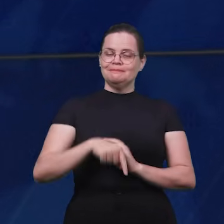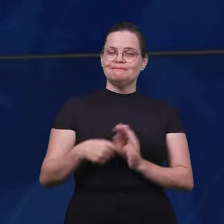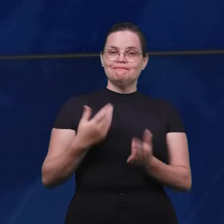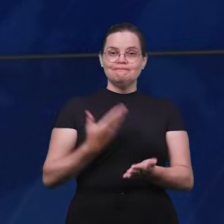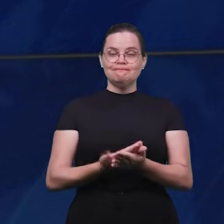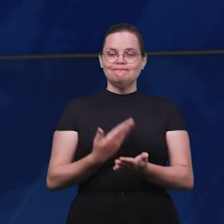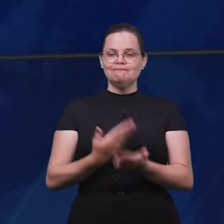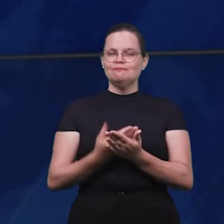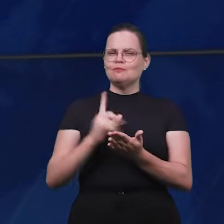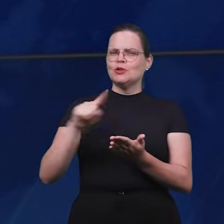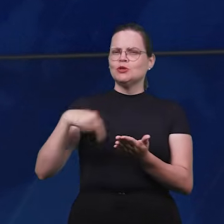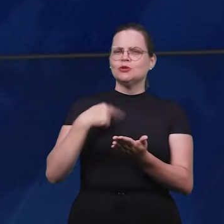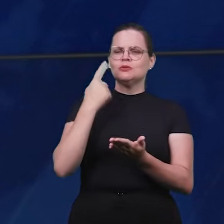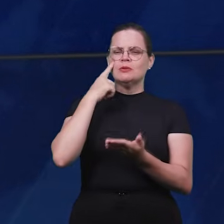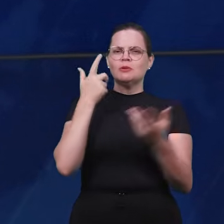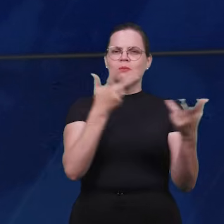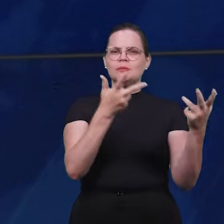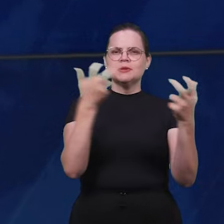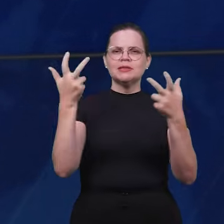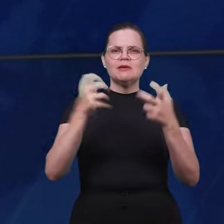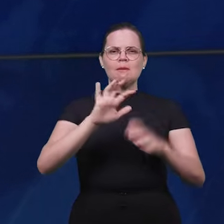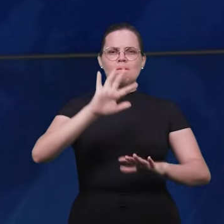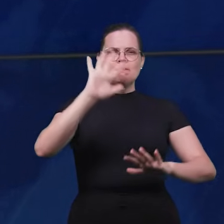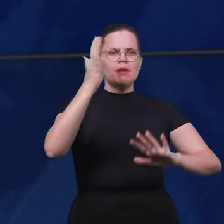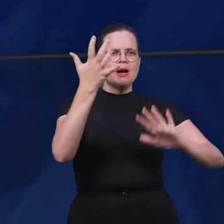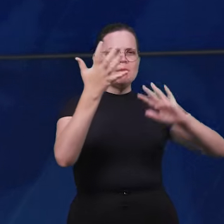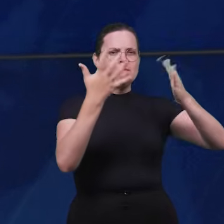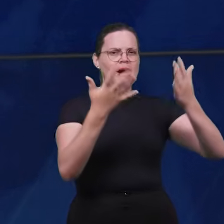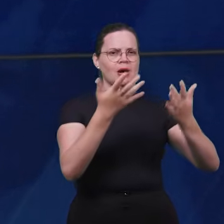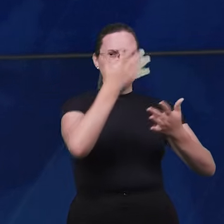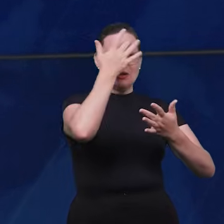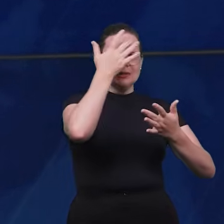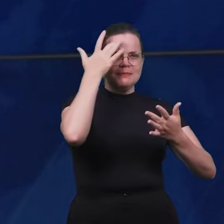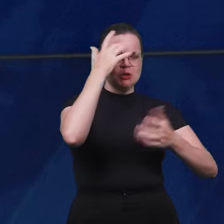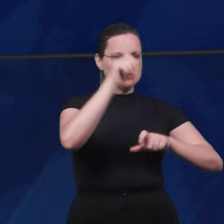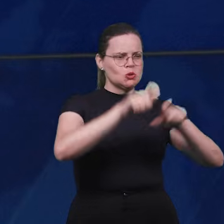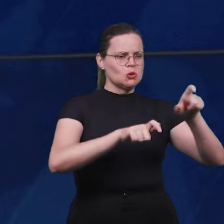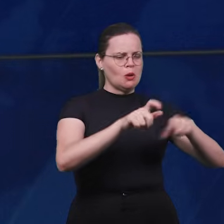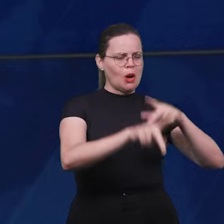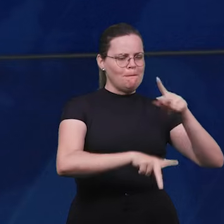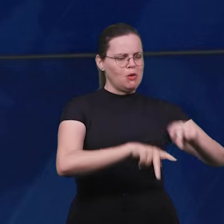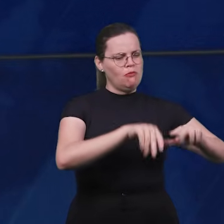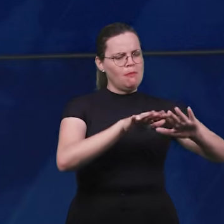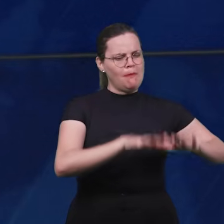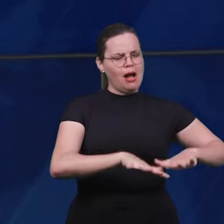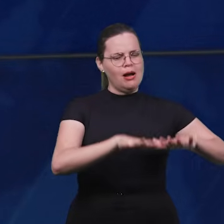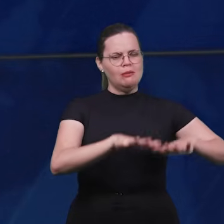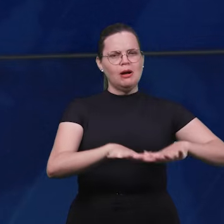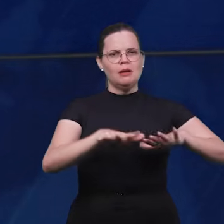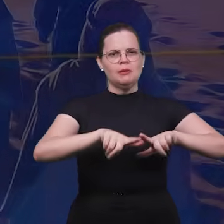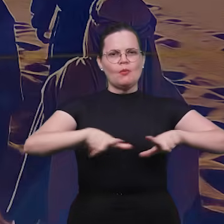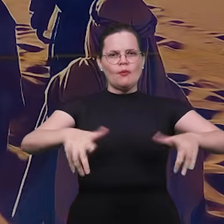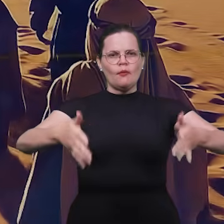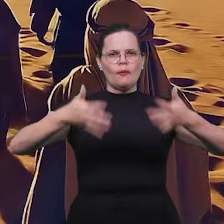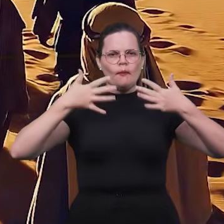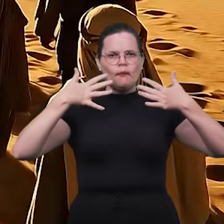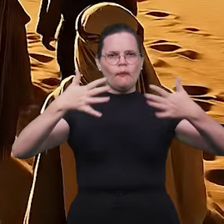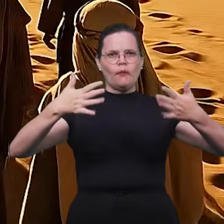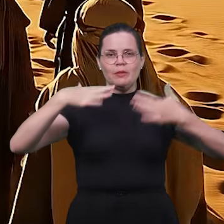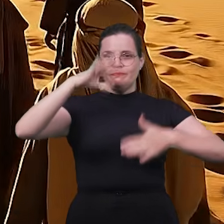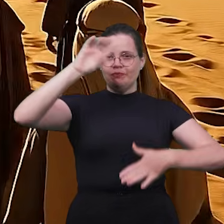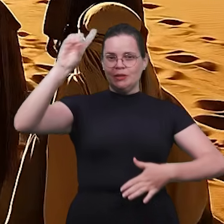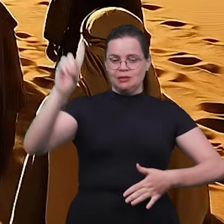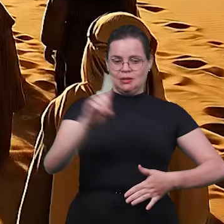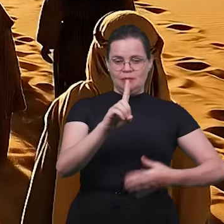claramente como que cada fato relacionado à caminhada de Deus com o seu povo da antiga aliança, são os